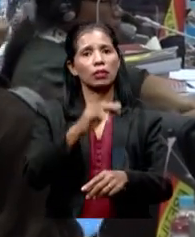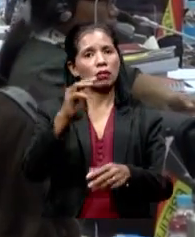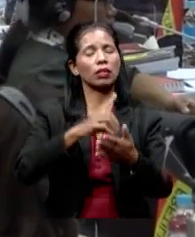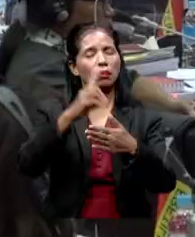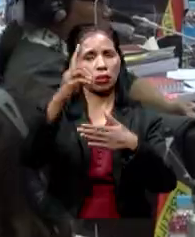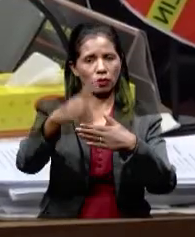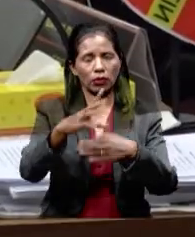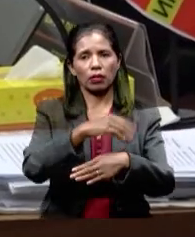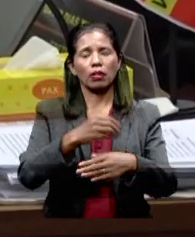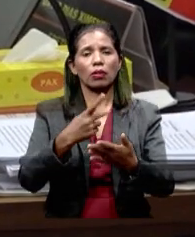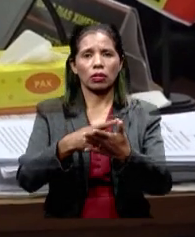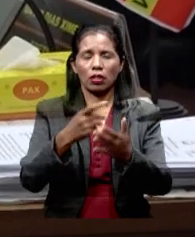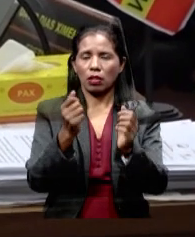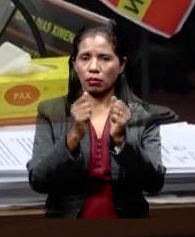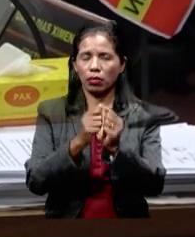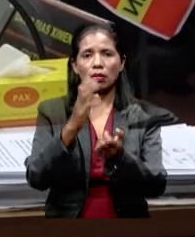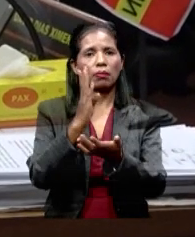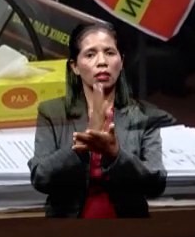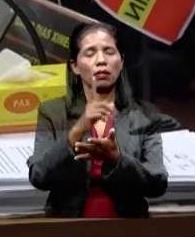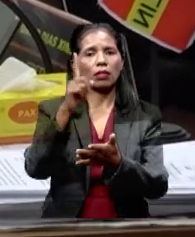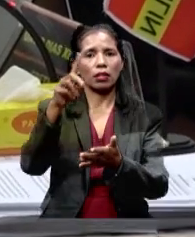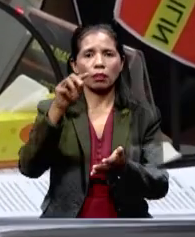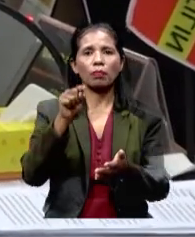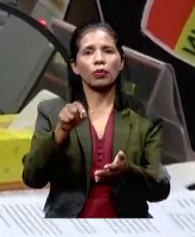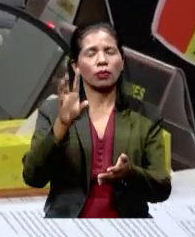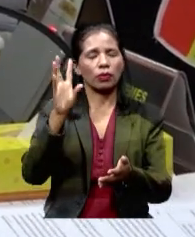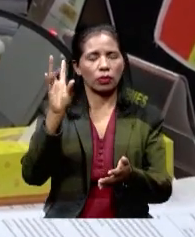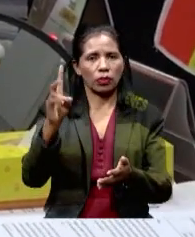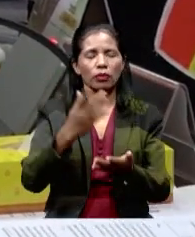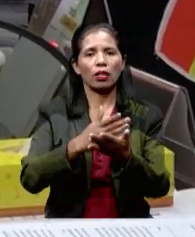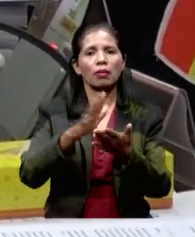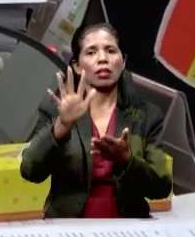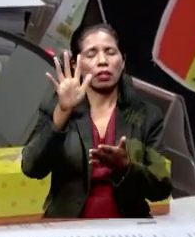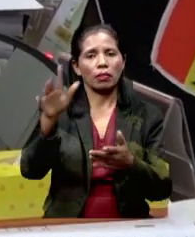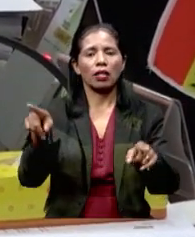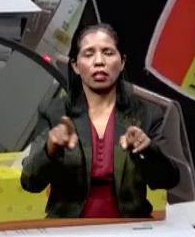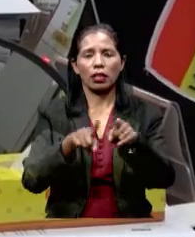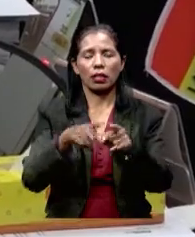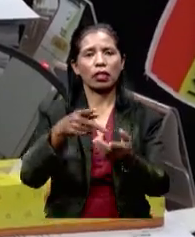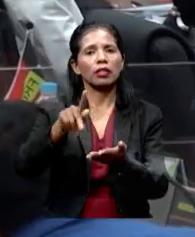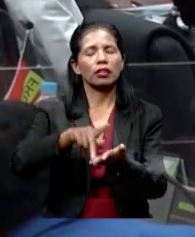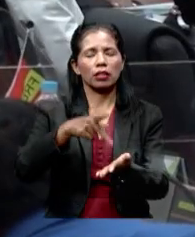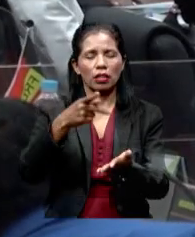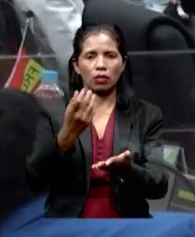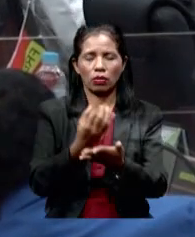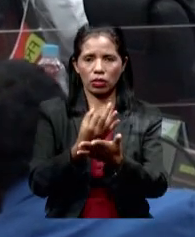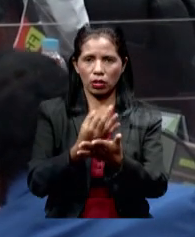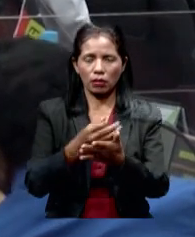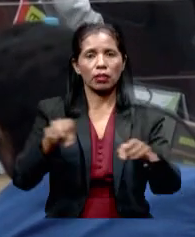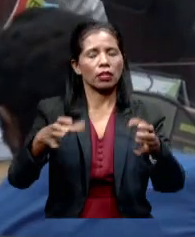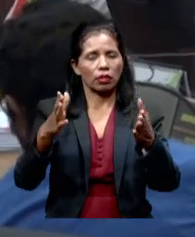Tinané, romontante, bilhão ida, ponto hito liu, faiba categoria lima, hanesan, salário, vencimento, tocon atos